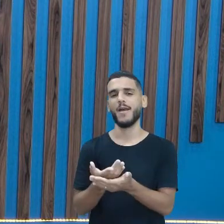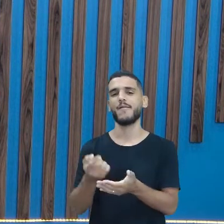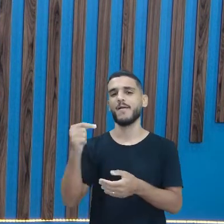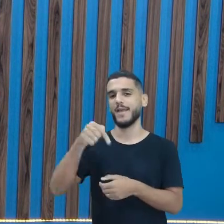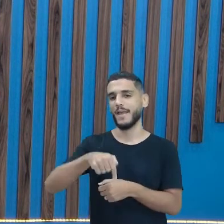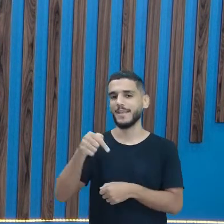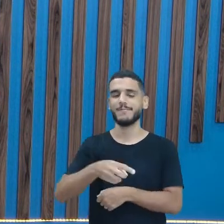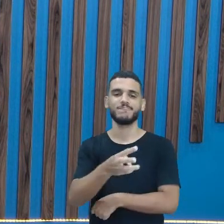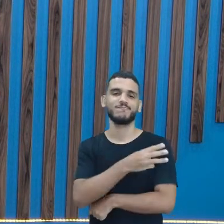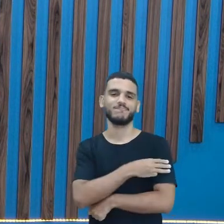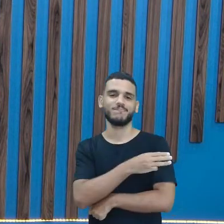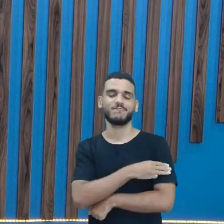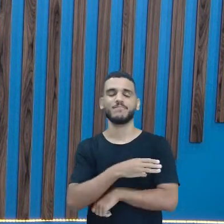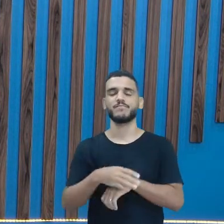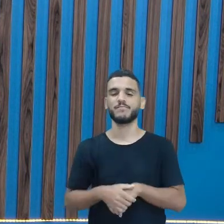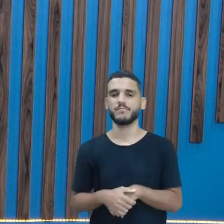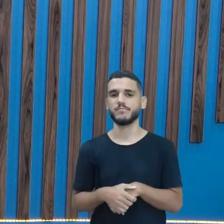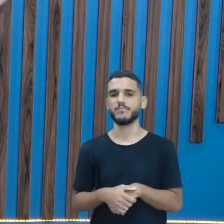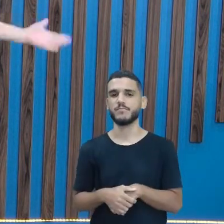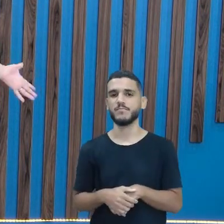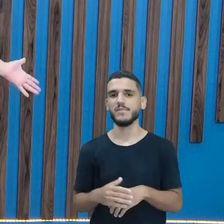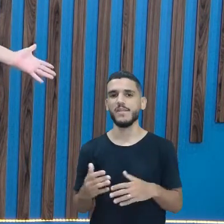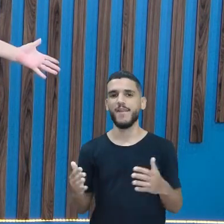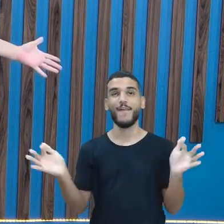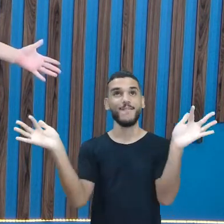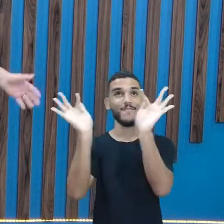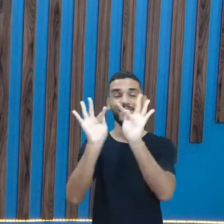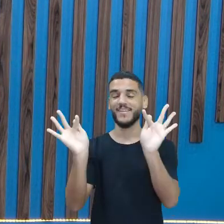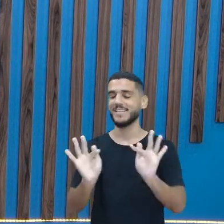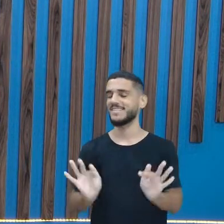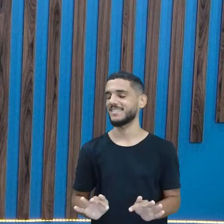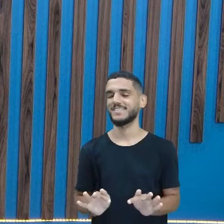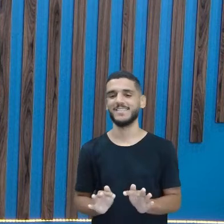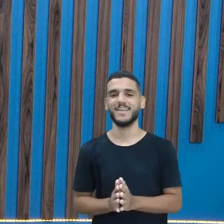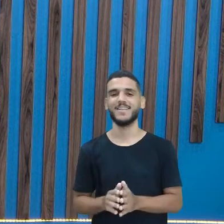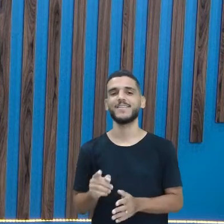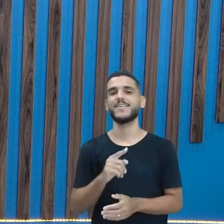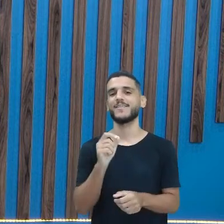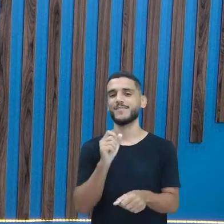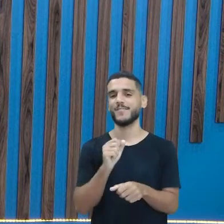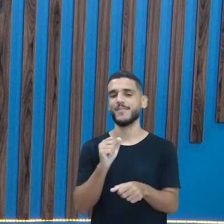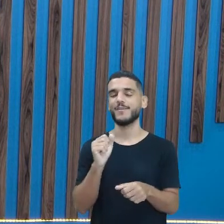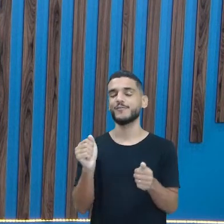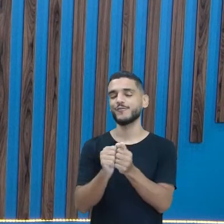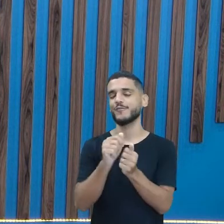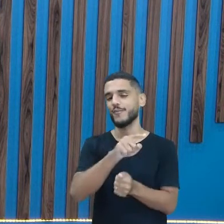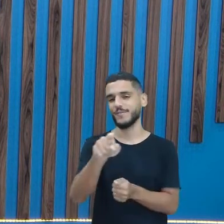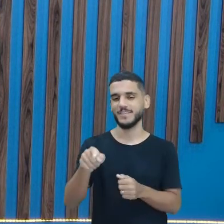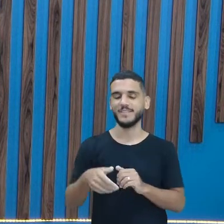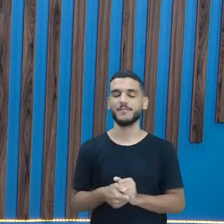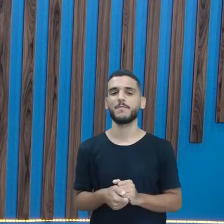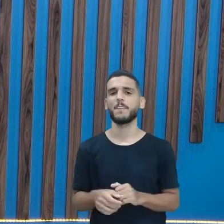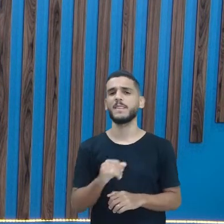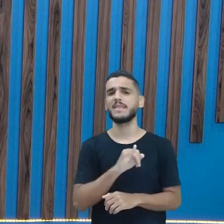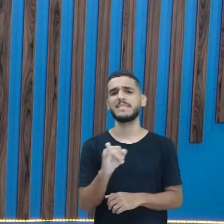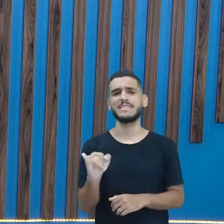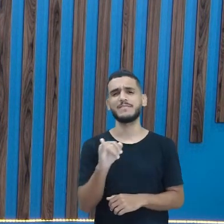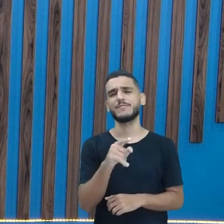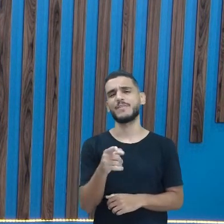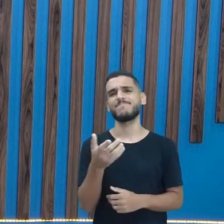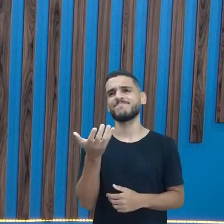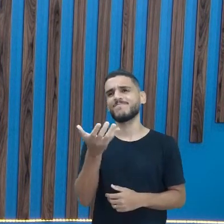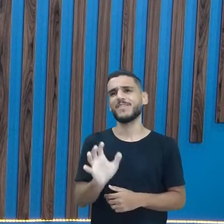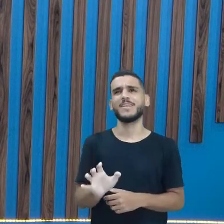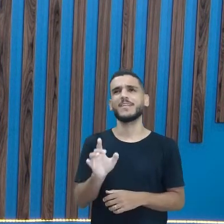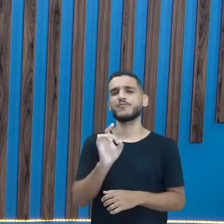do terceiro ano. E é uma alegria do tamanho do universo contar com vocês, tá? E se você não quiser